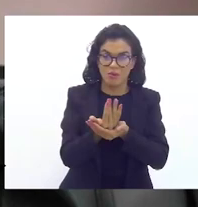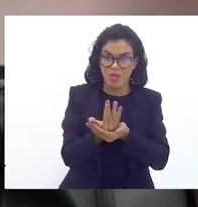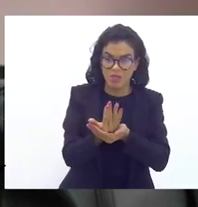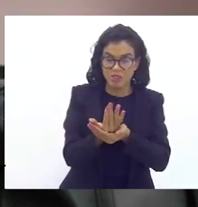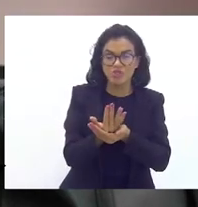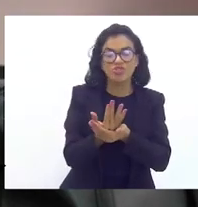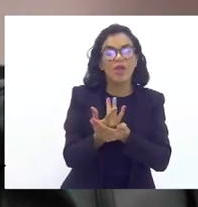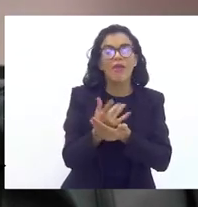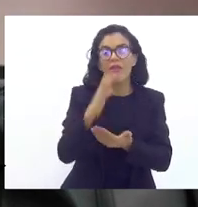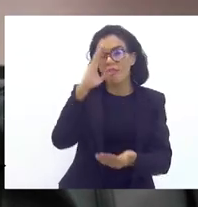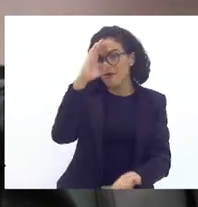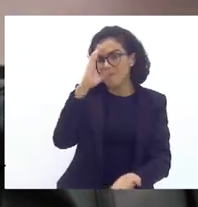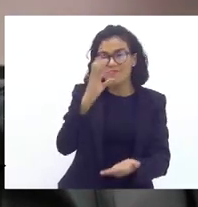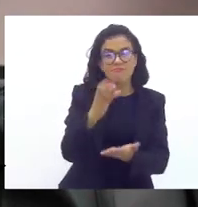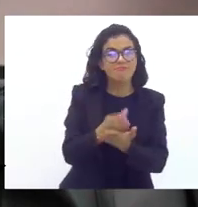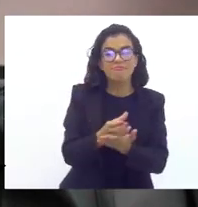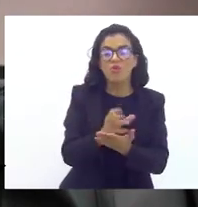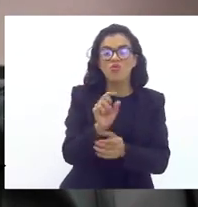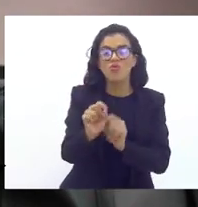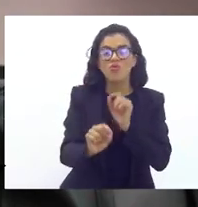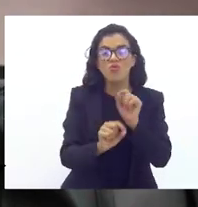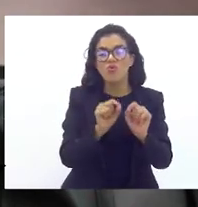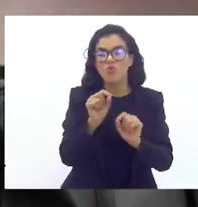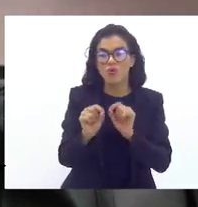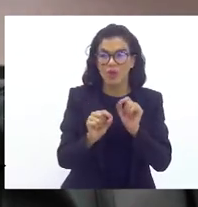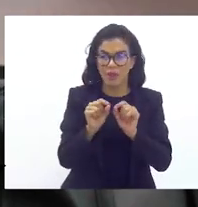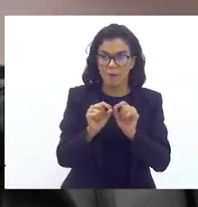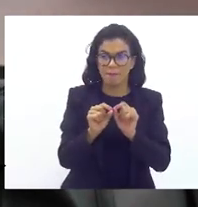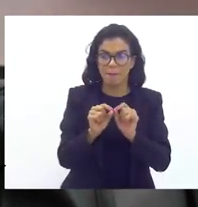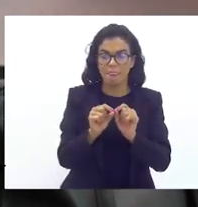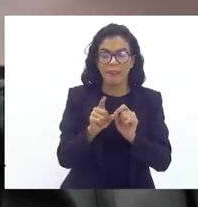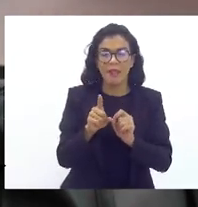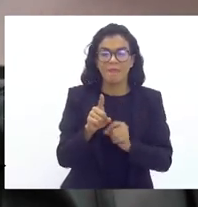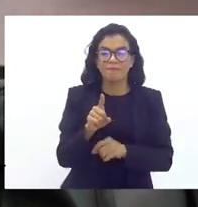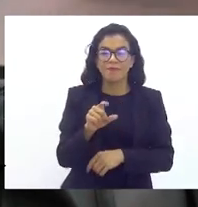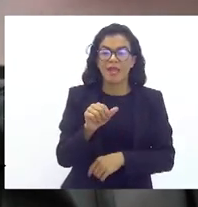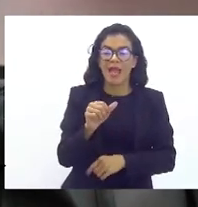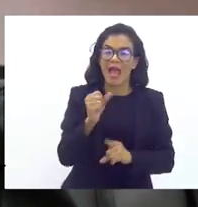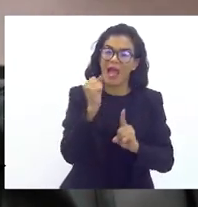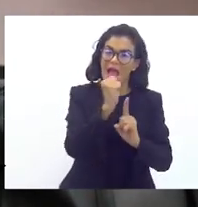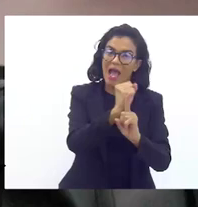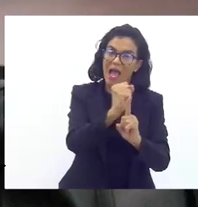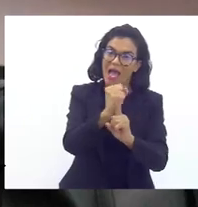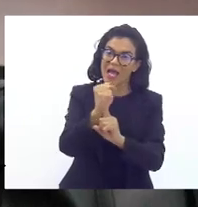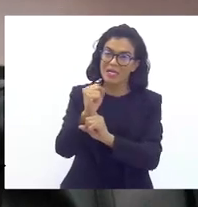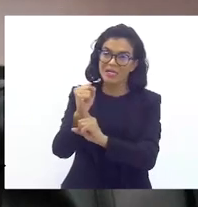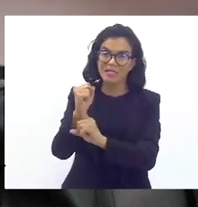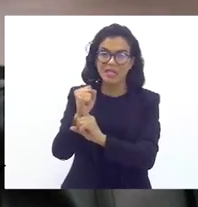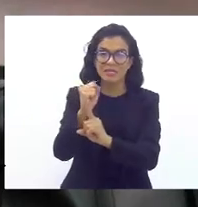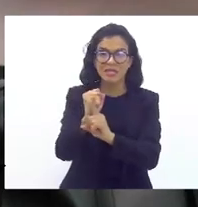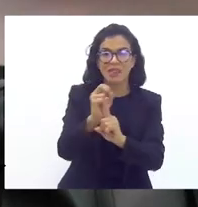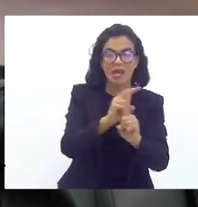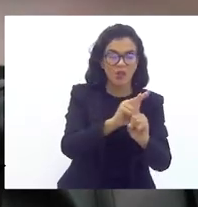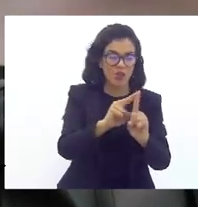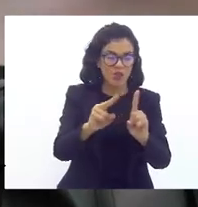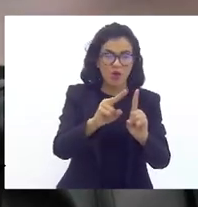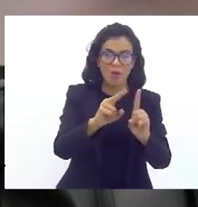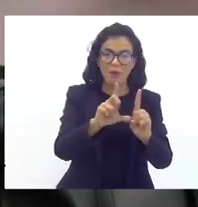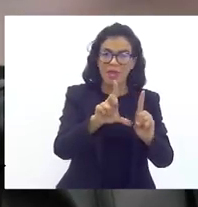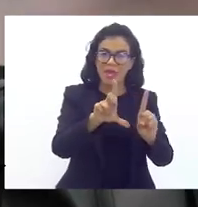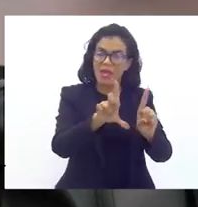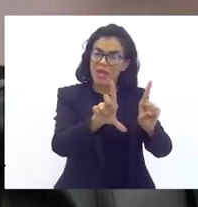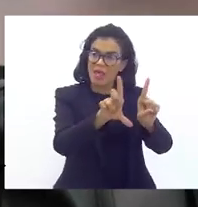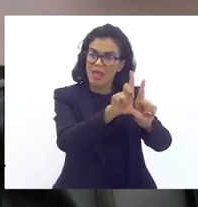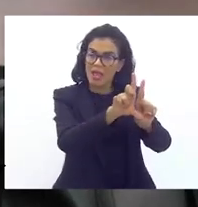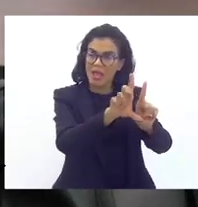a defesa de um assunto que ele deu nomeou como assassinato em nome da lei E aí ele